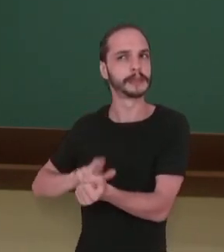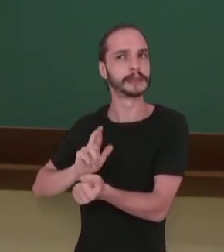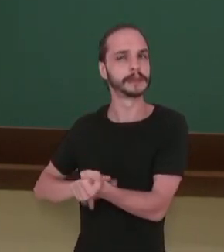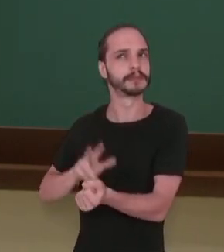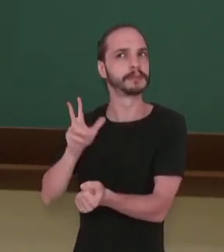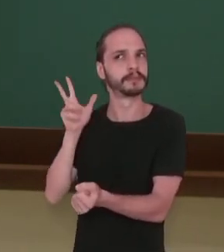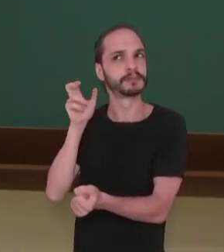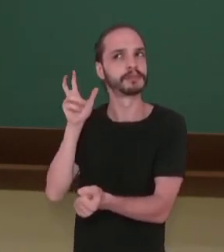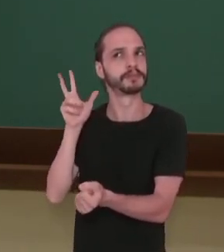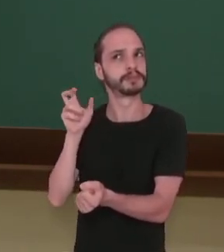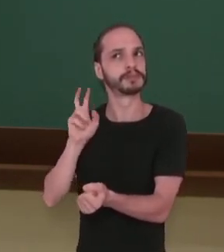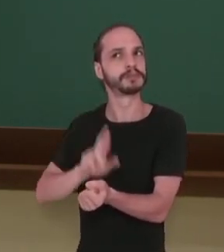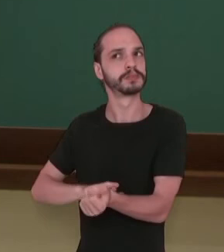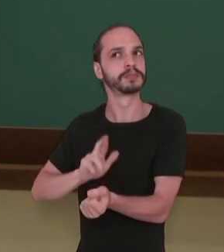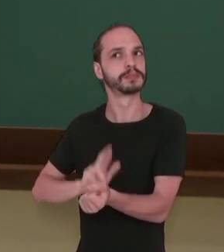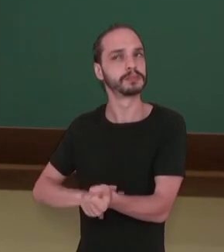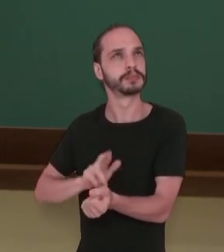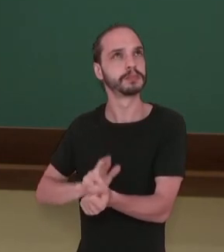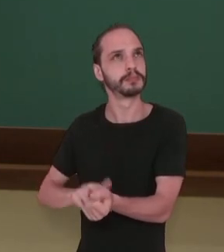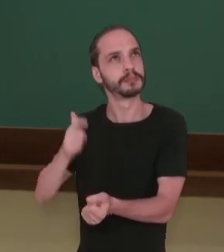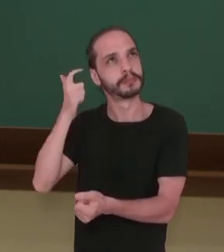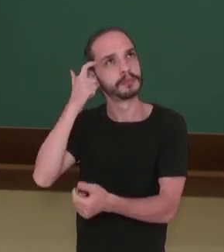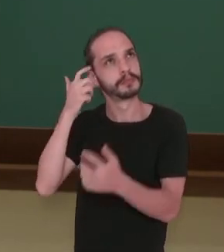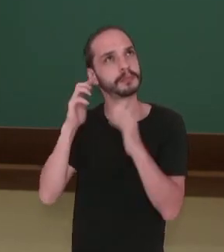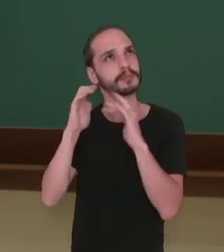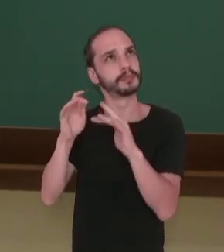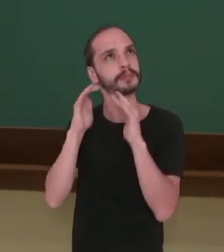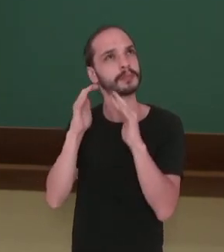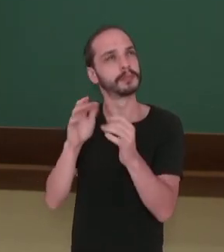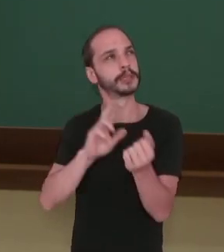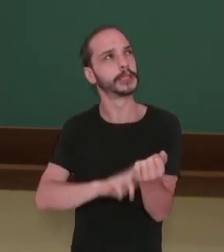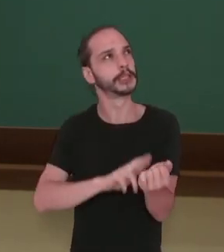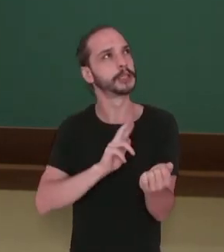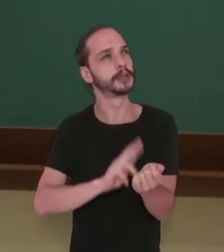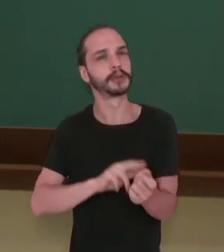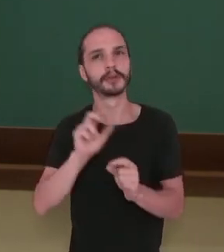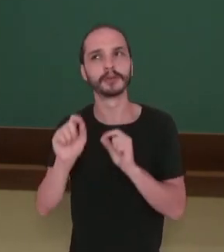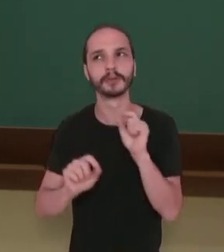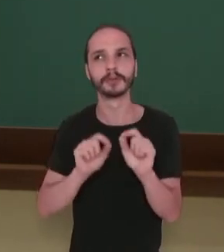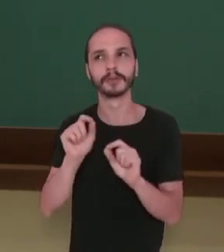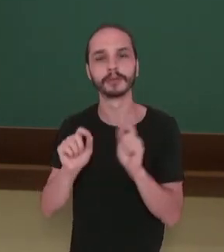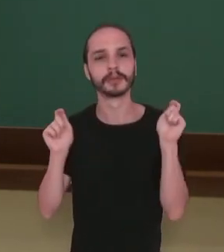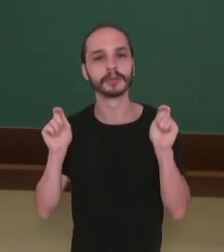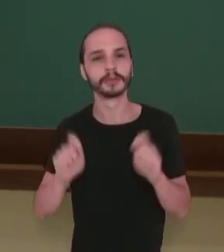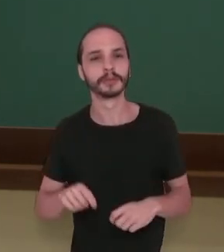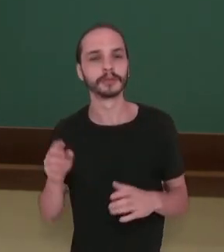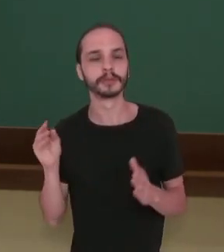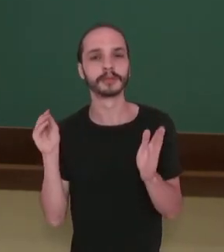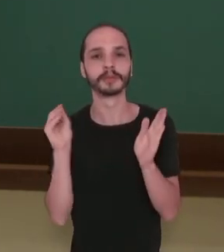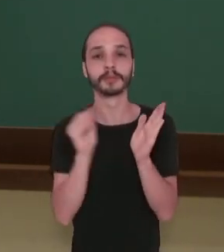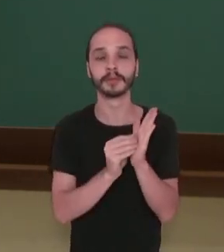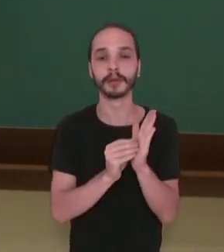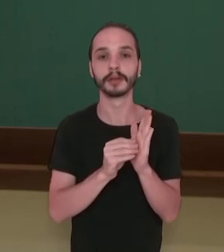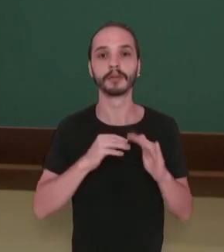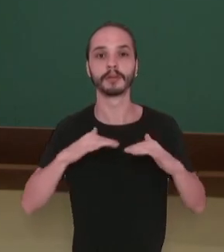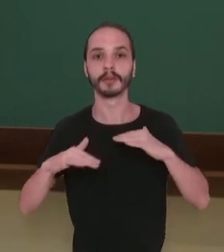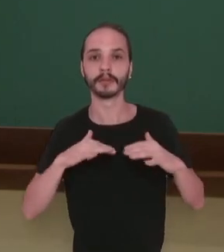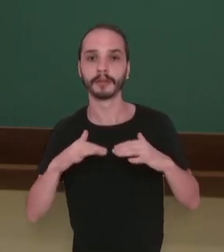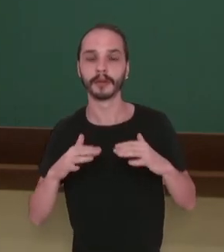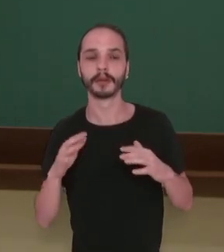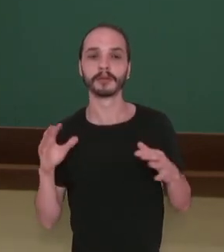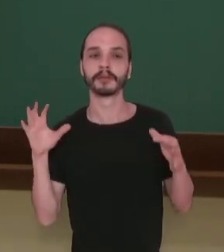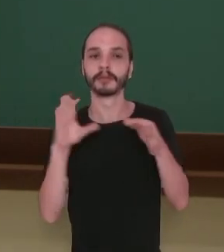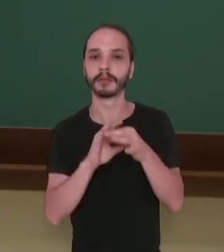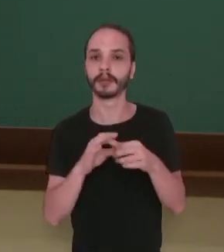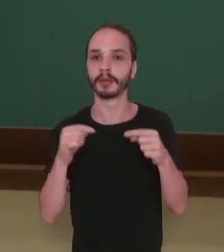Vai ouvir, você vai refletir sobre ela, que ritmo ela tá e como eu posso colocar os movimentos de acordo